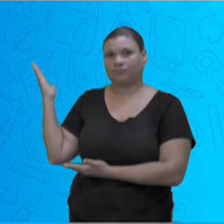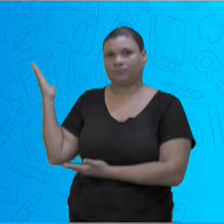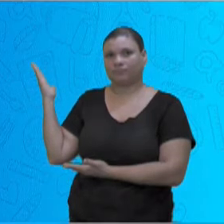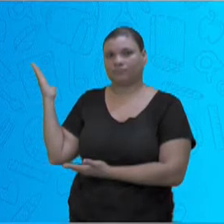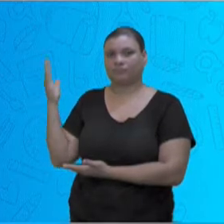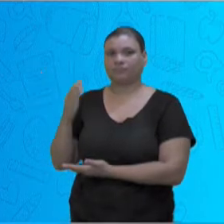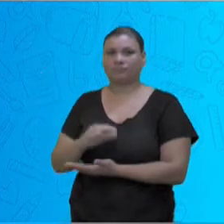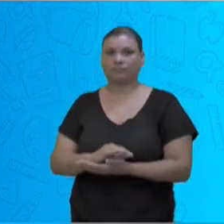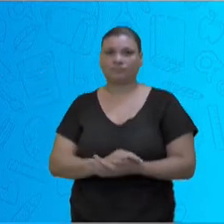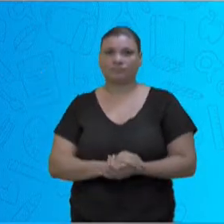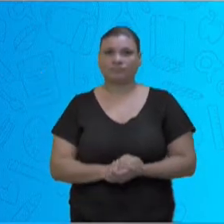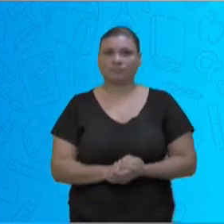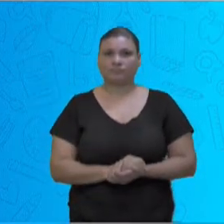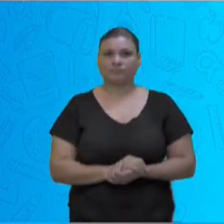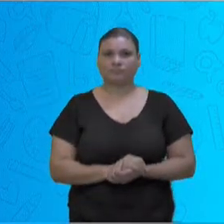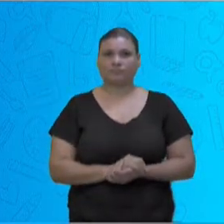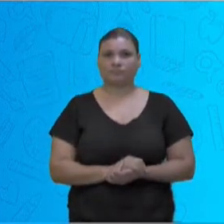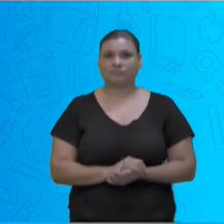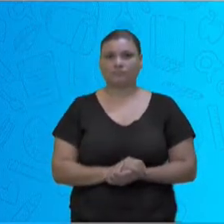Você simplesmente